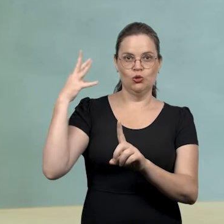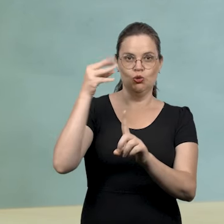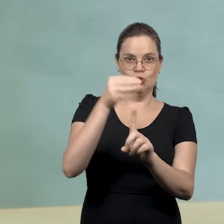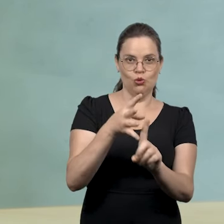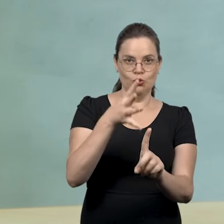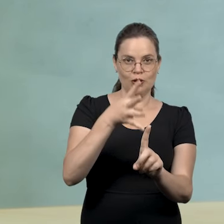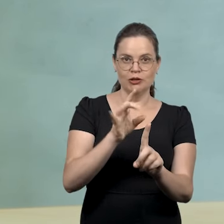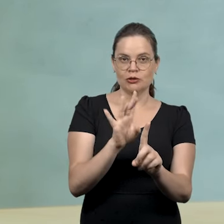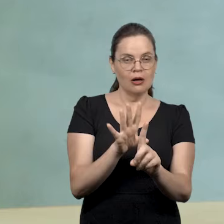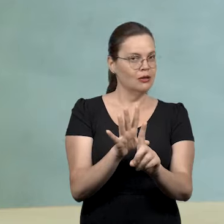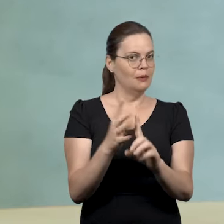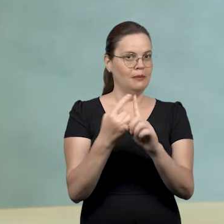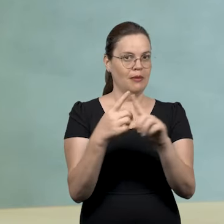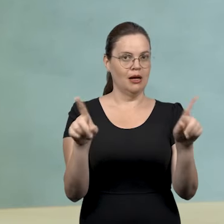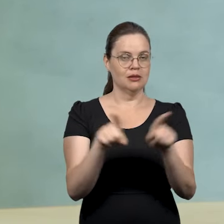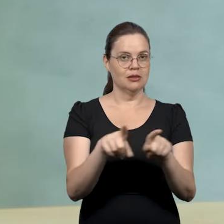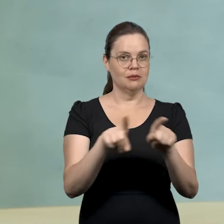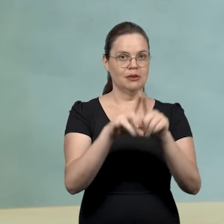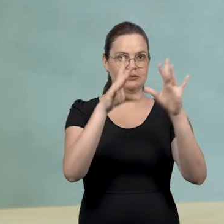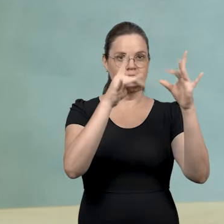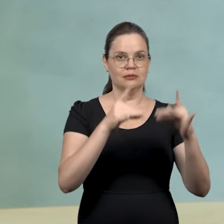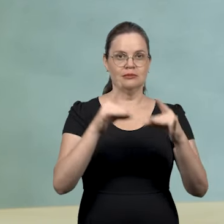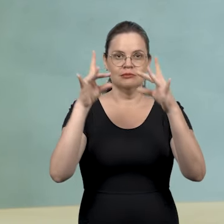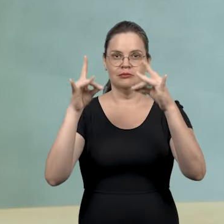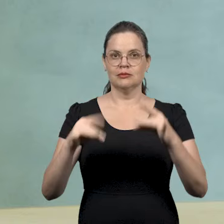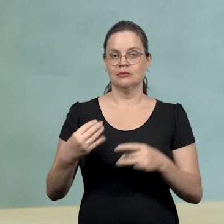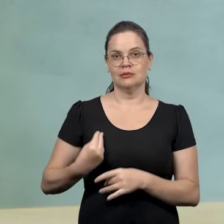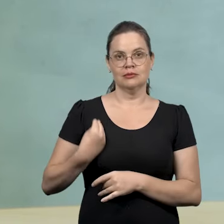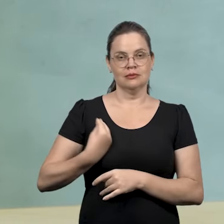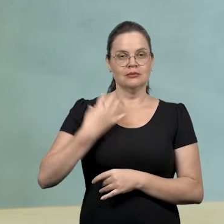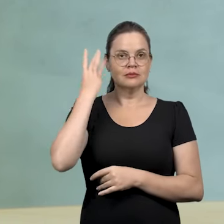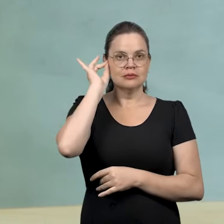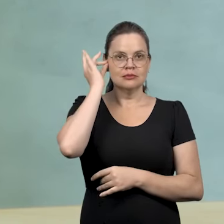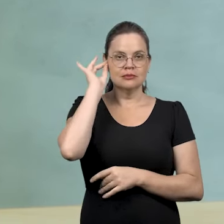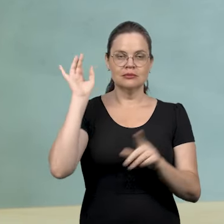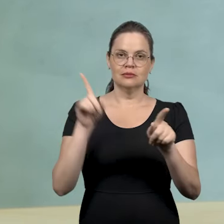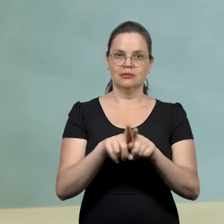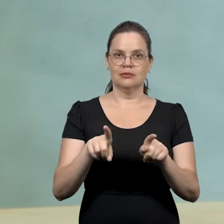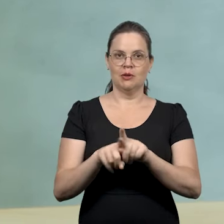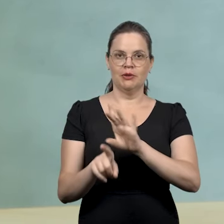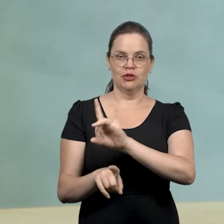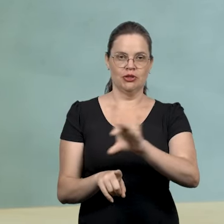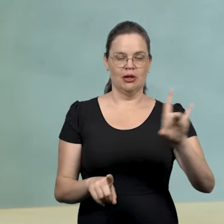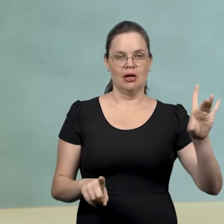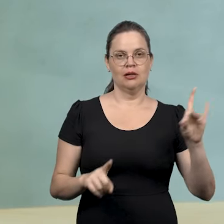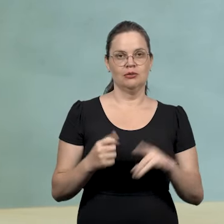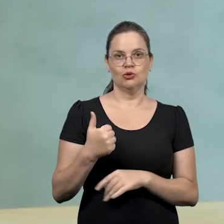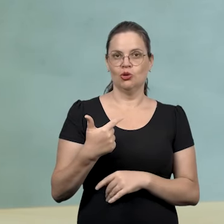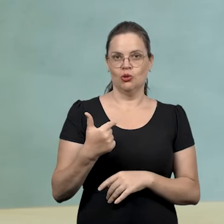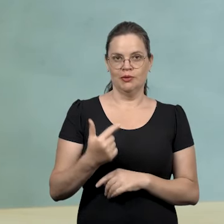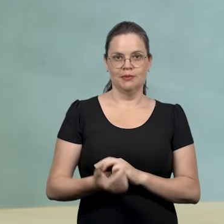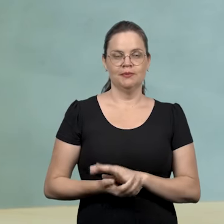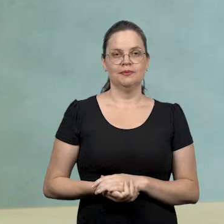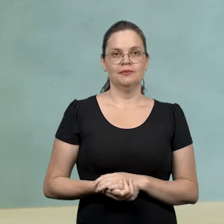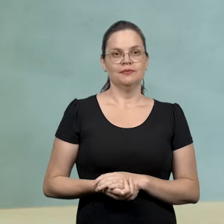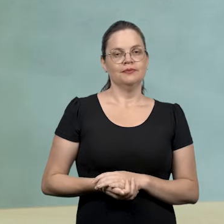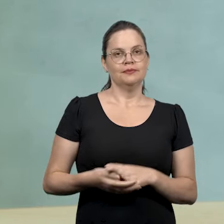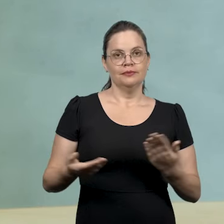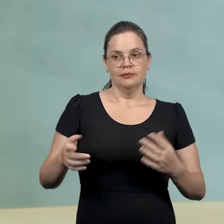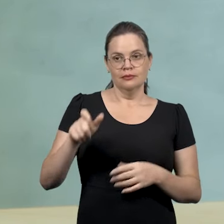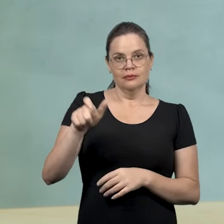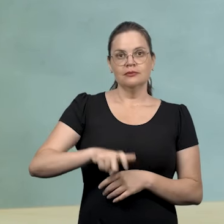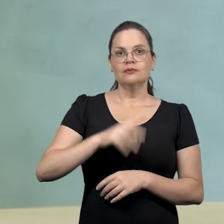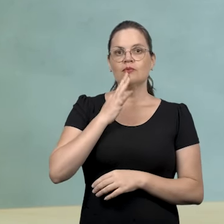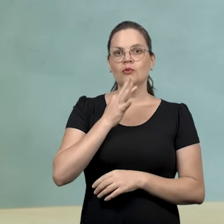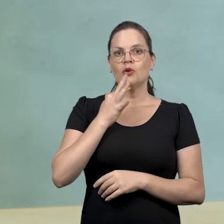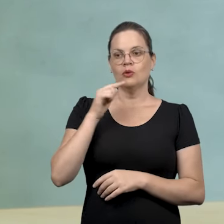deles, mas sim dentro dos aspectos espirituais que envolvem a vida desses discípulos. E com Tomé